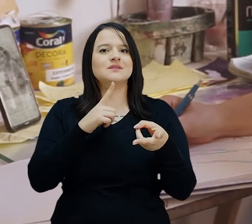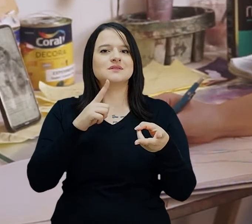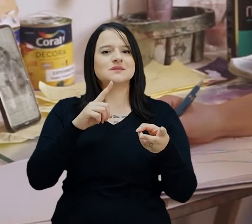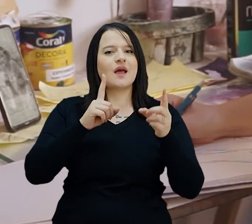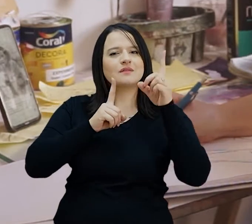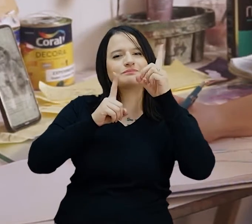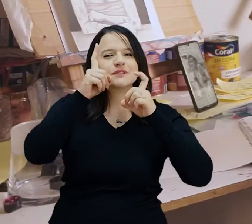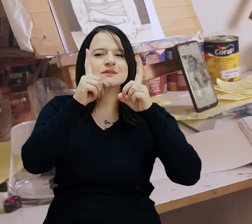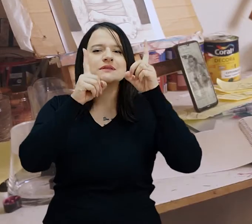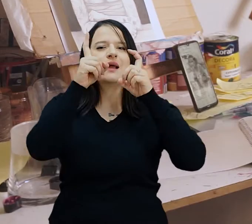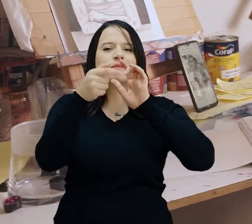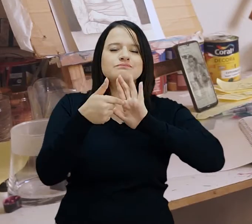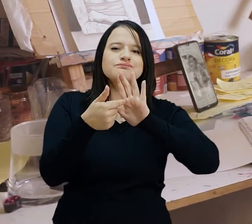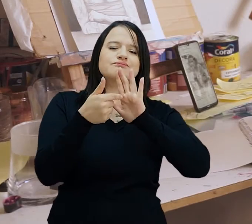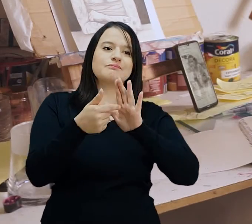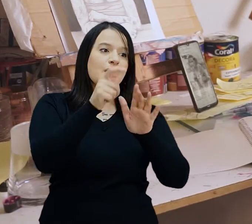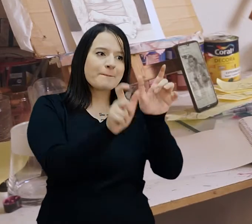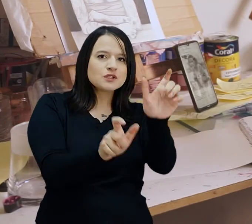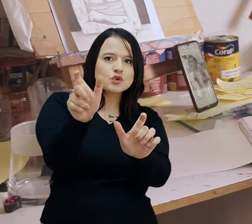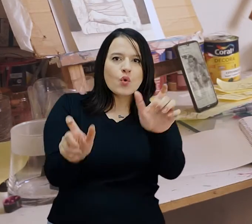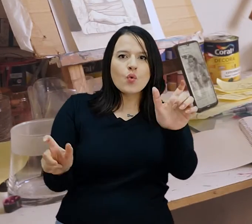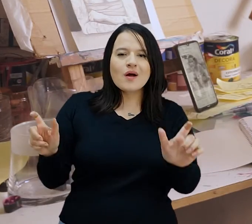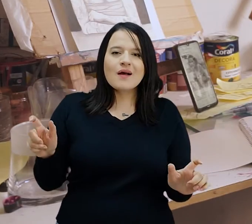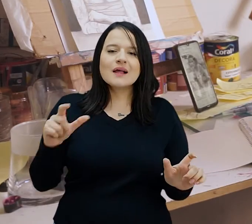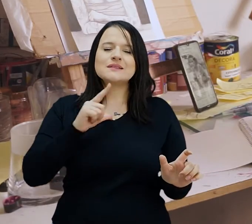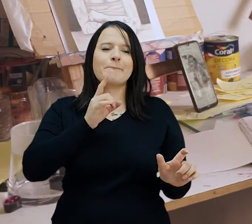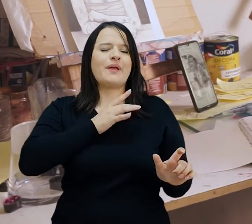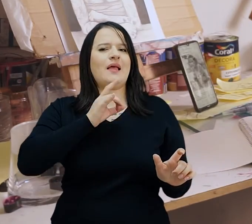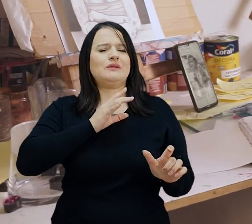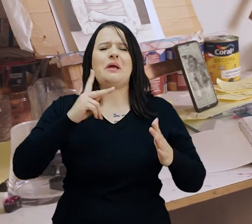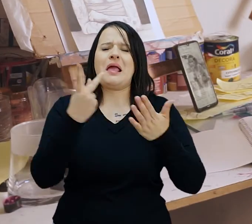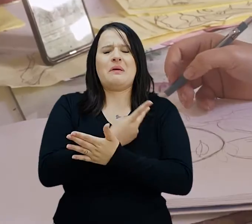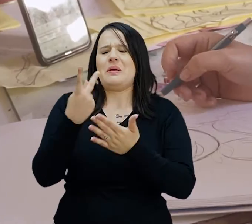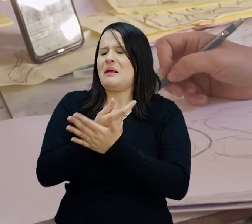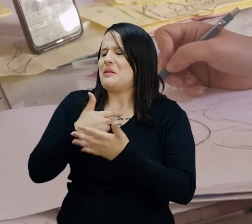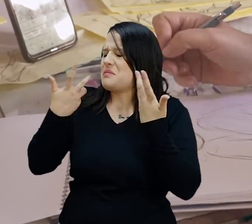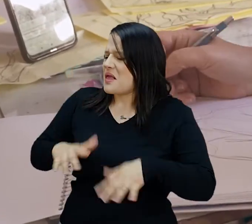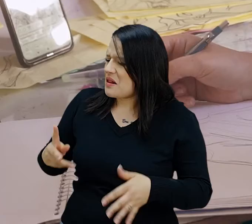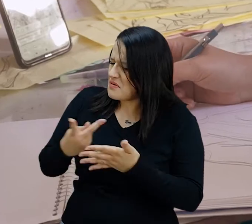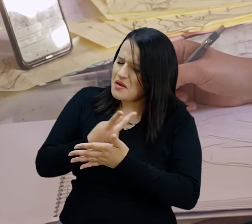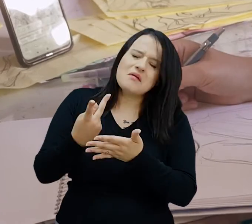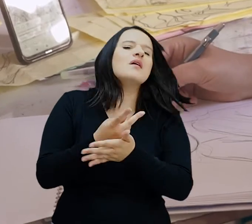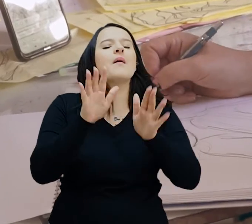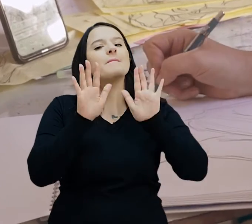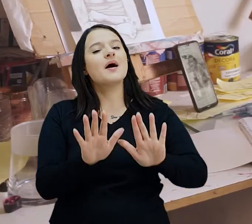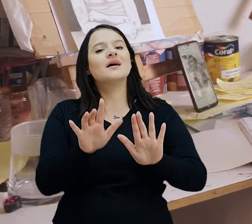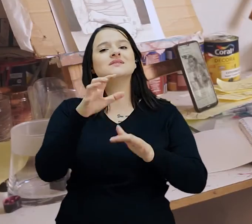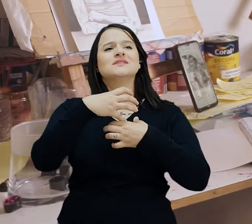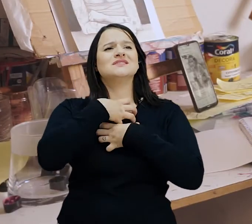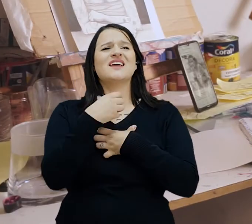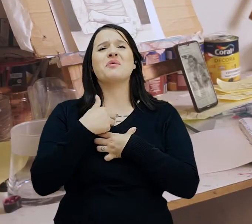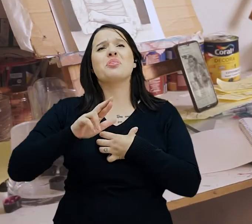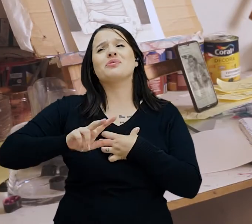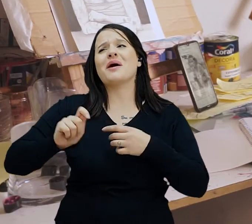mais expressão. As pessoas, elas têm muito medo de errar. E isso faz com que elas não se